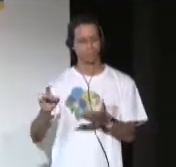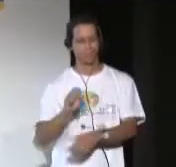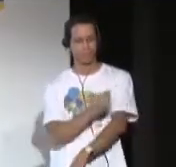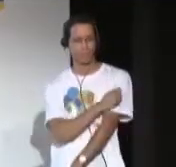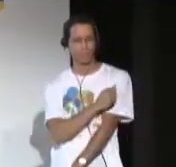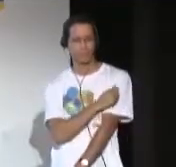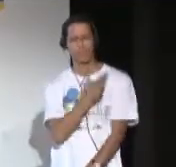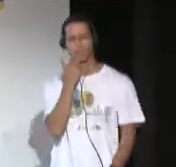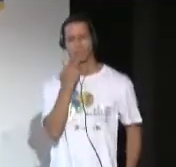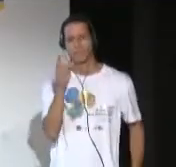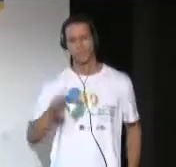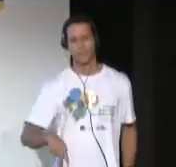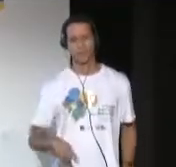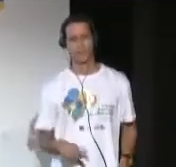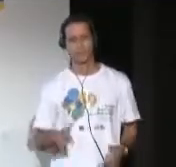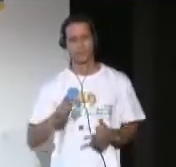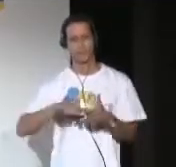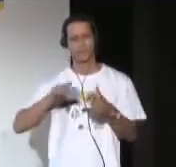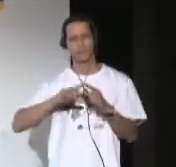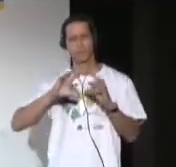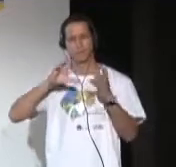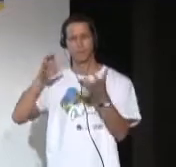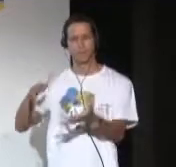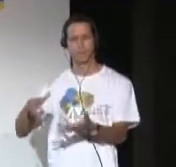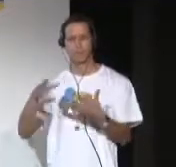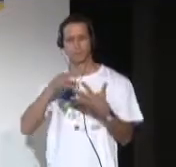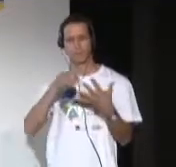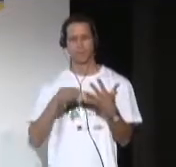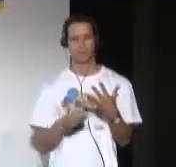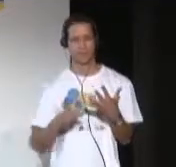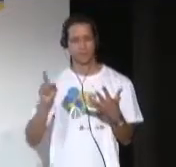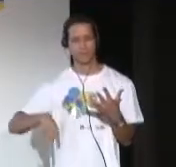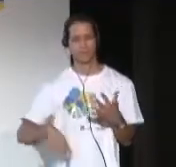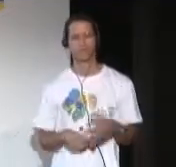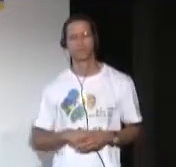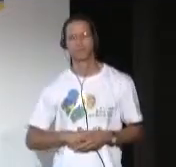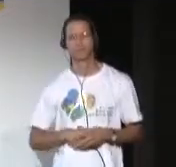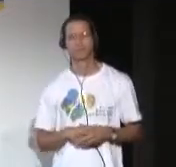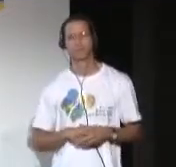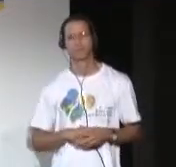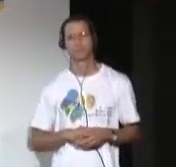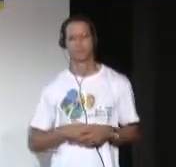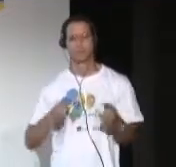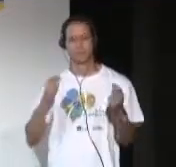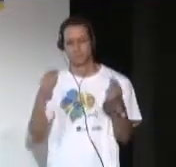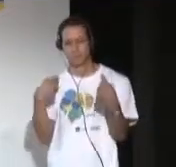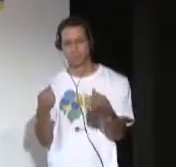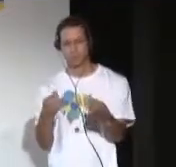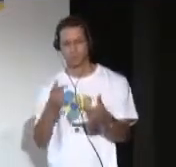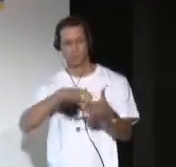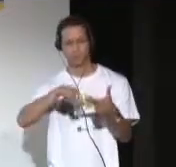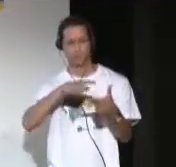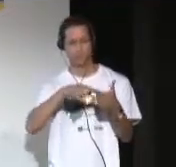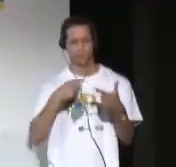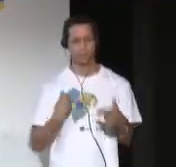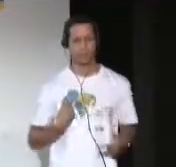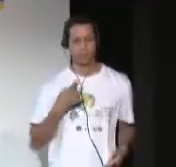que se chama Problemas do Mundo, o nome da matéria. Eles dão um problema da vida